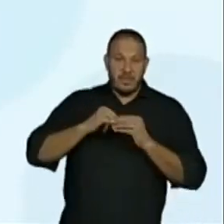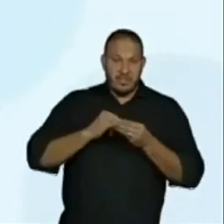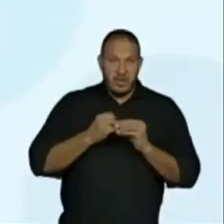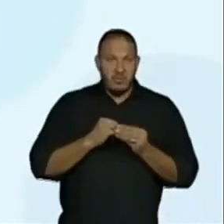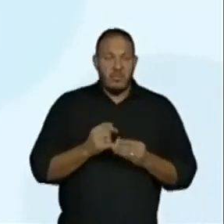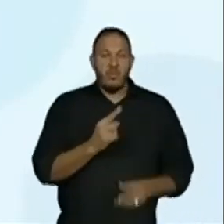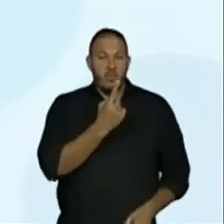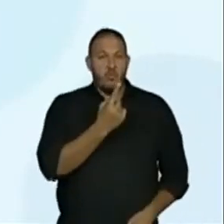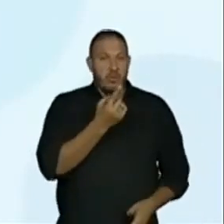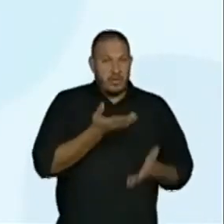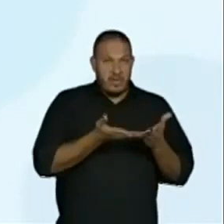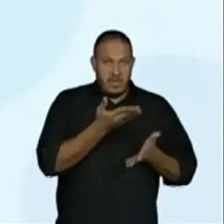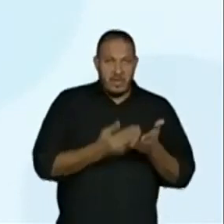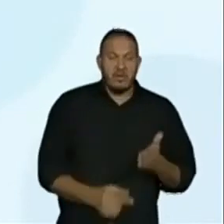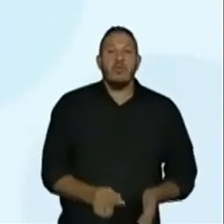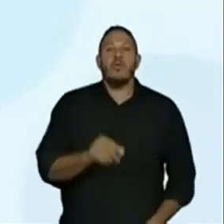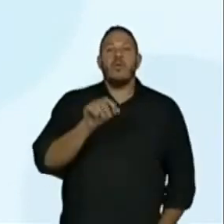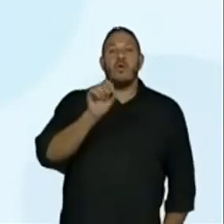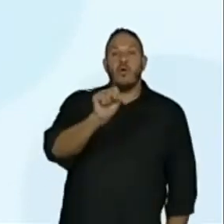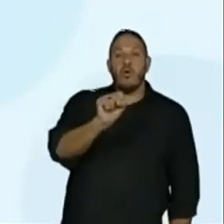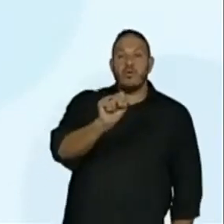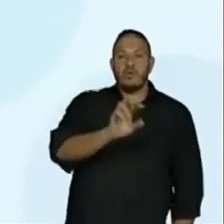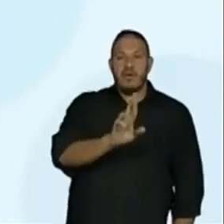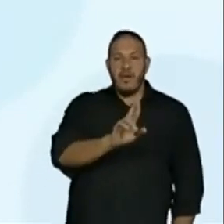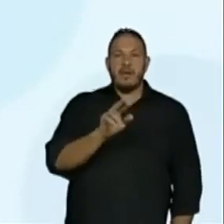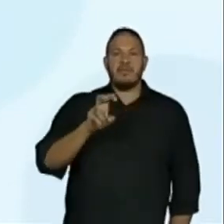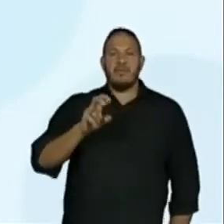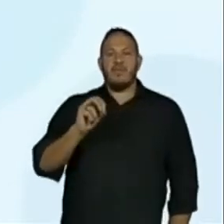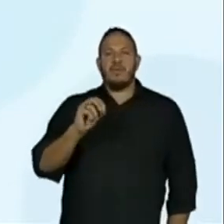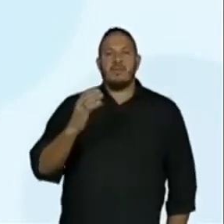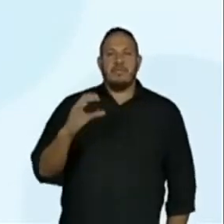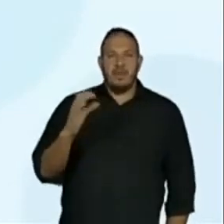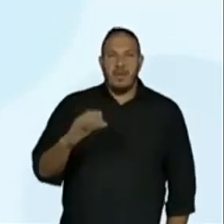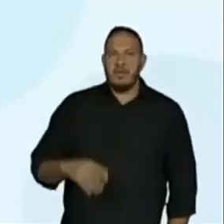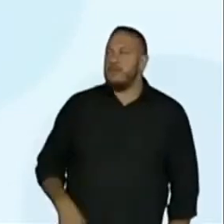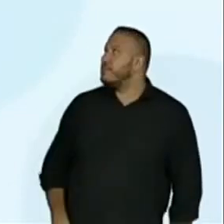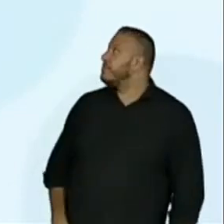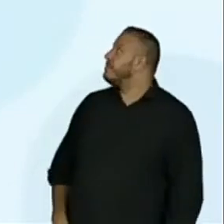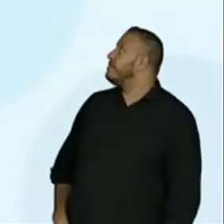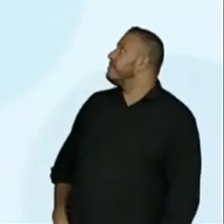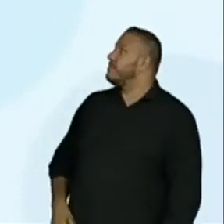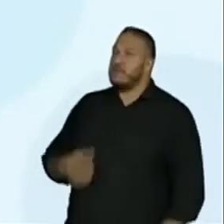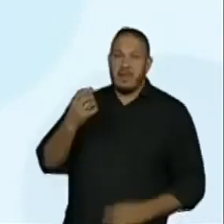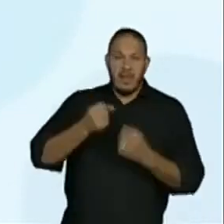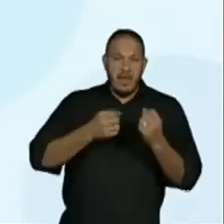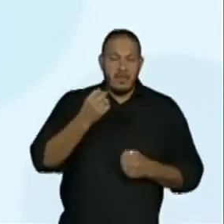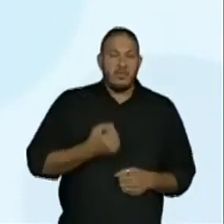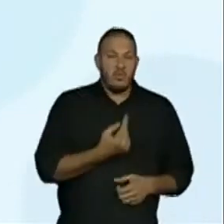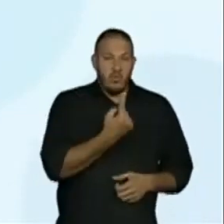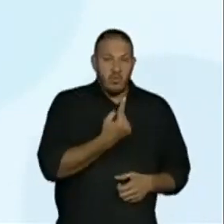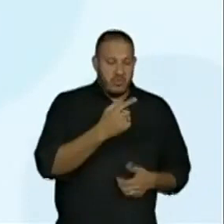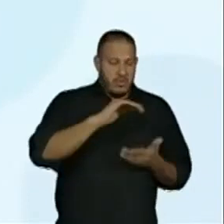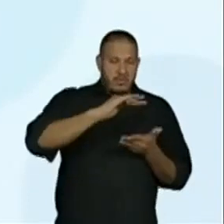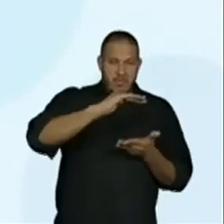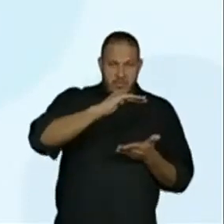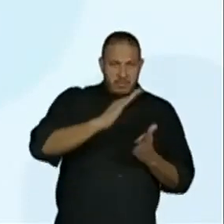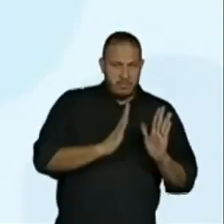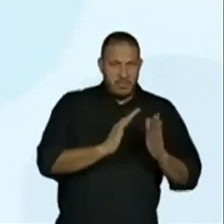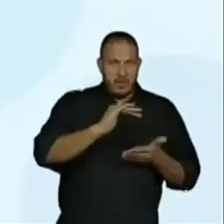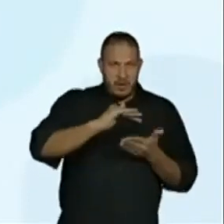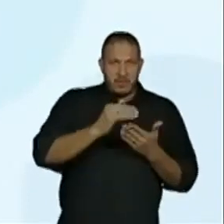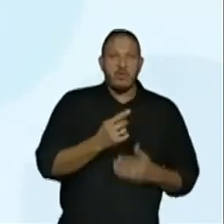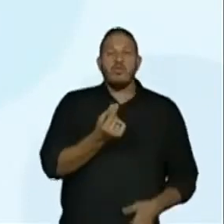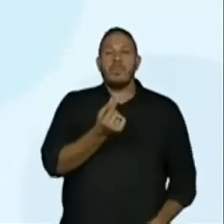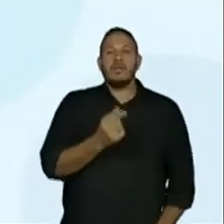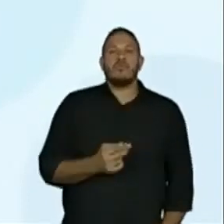preço, R$ 8,50. Leite, 1 litro, o preço,